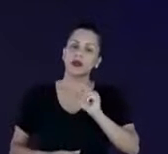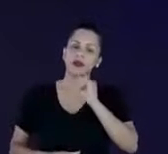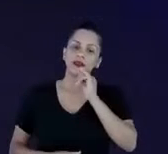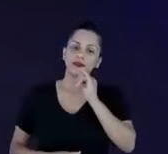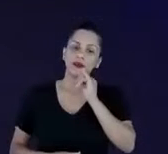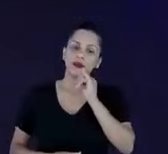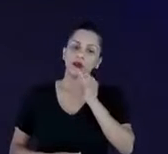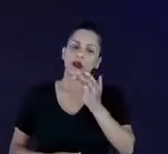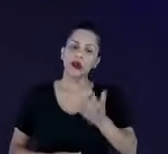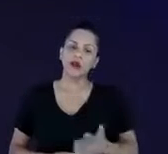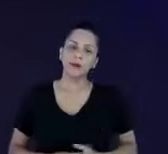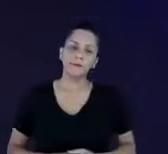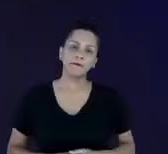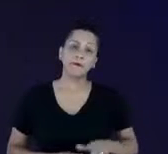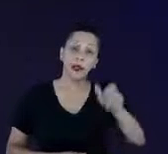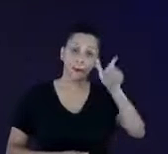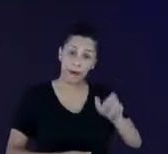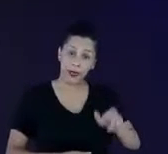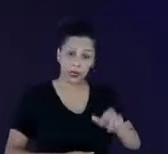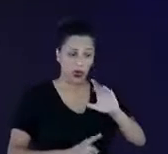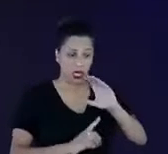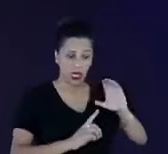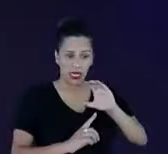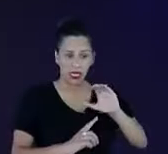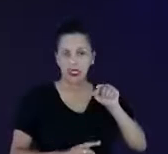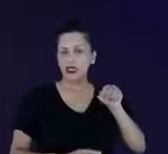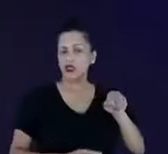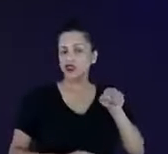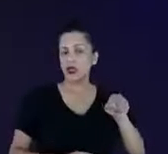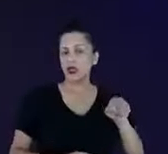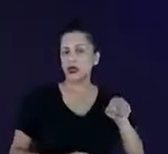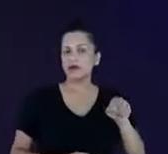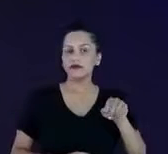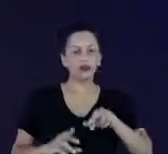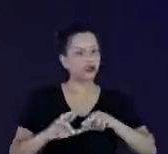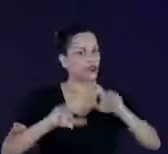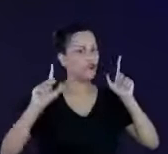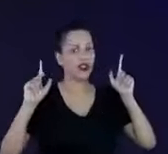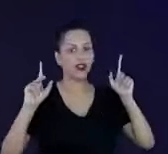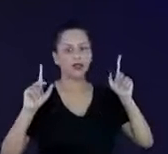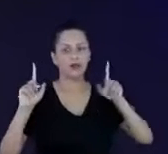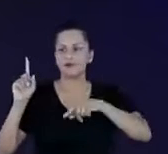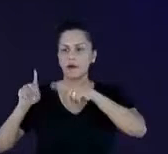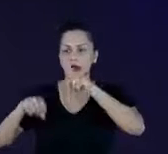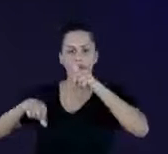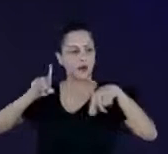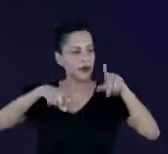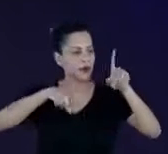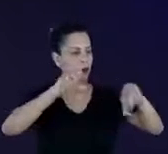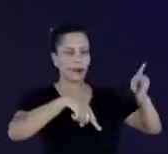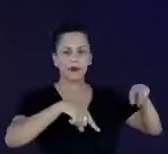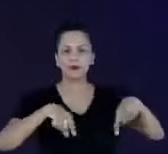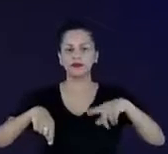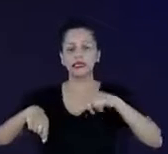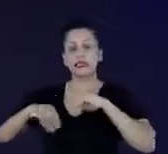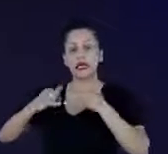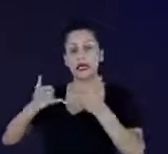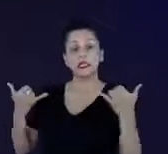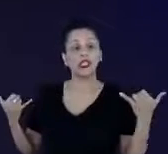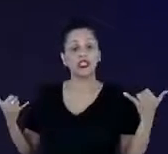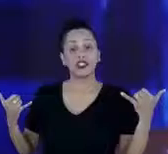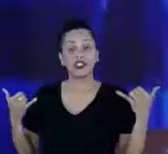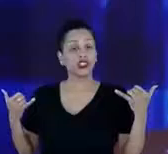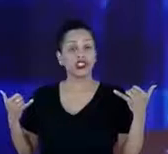coloquei de um cliente extremamente é variado é eu tenho um a energia elétrica tá nos rincões